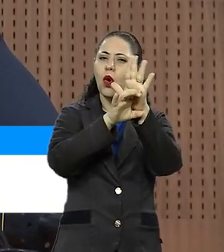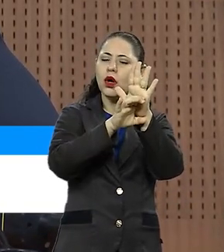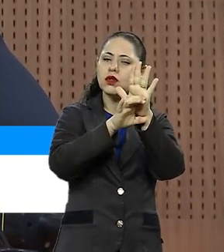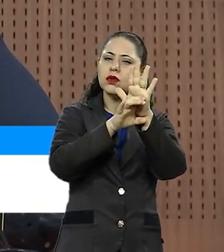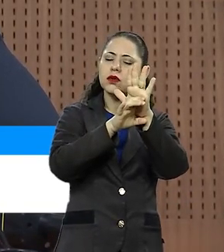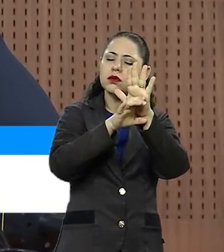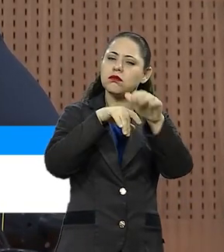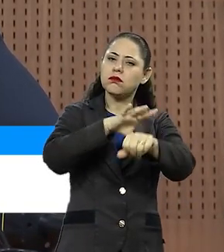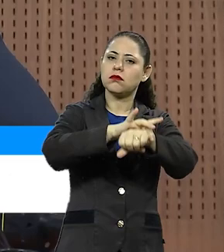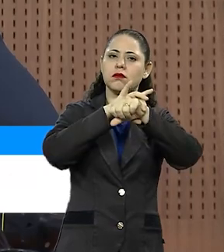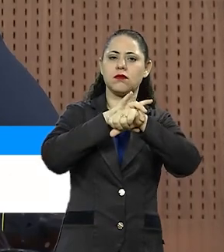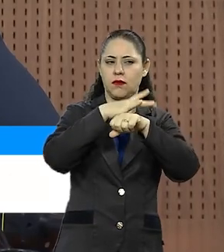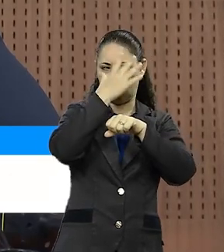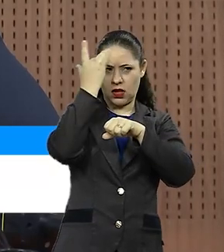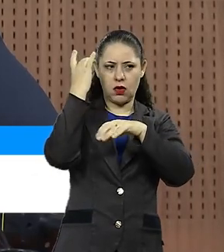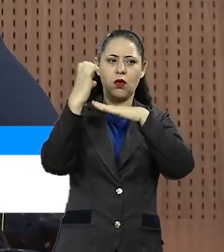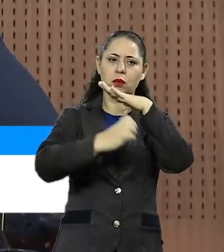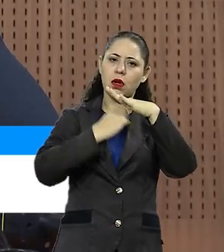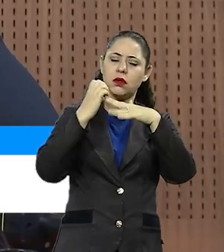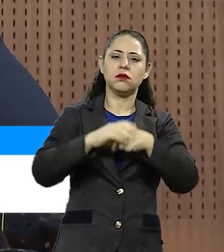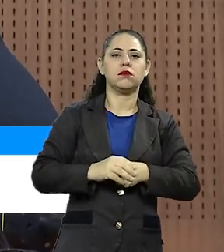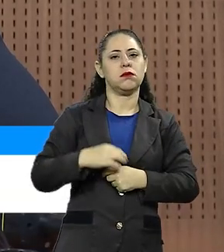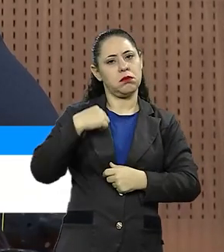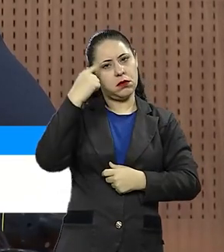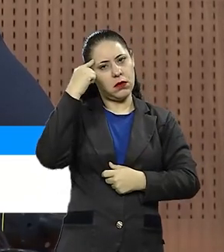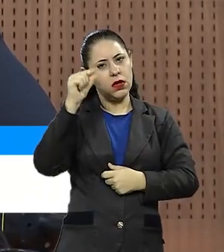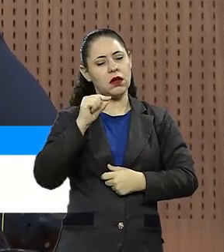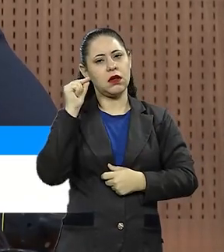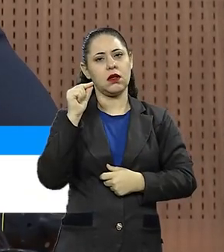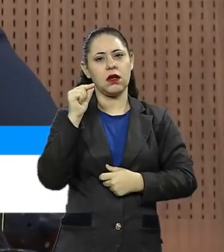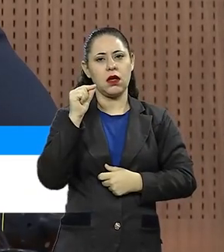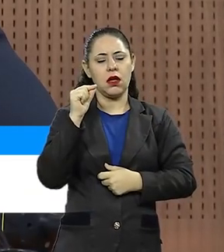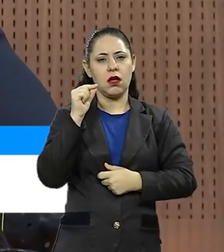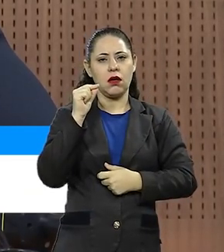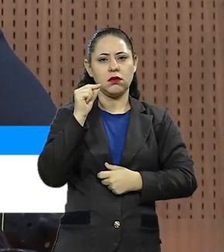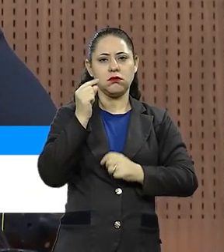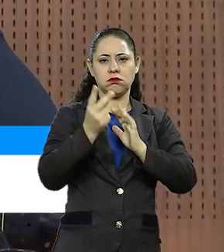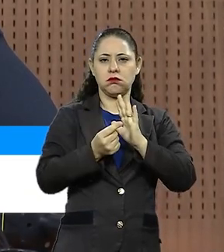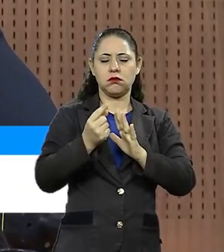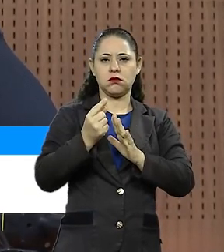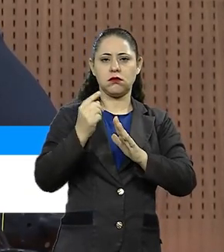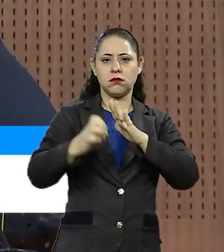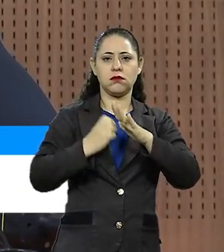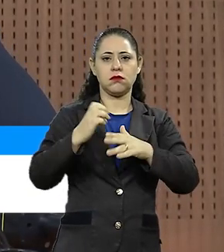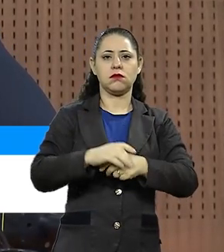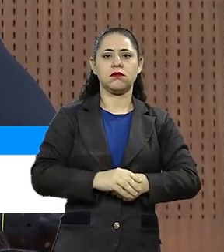de Defesa do Empreendedor, eu acredito na geração de riquezas dos empresários.